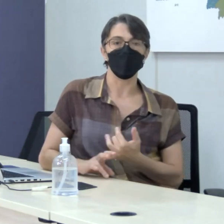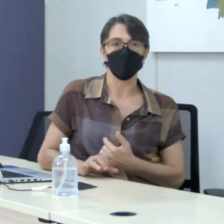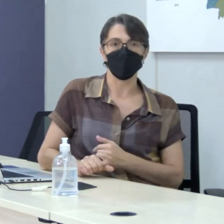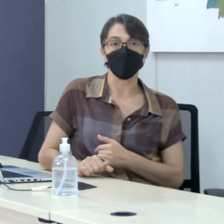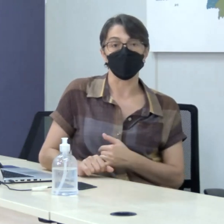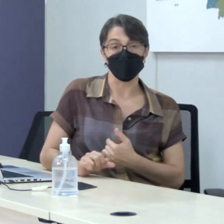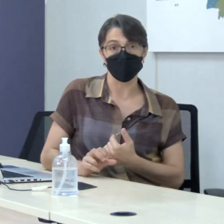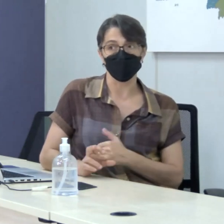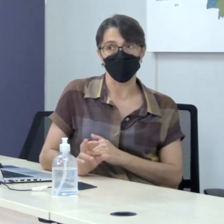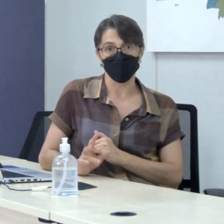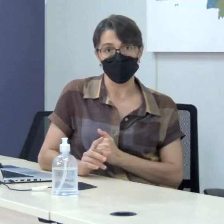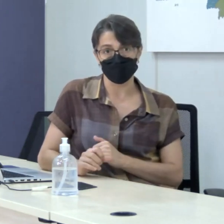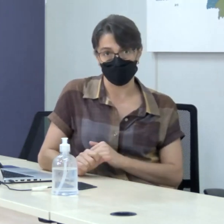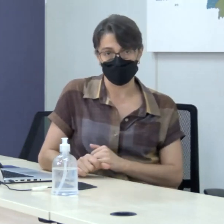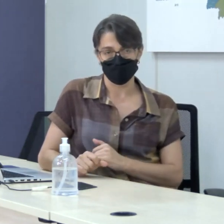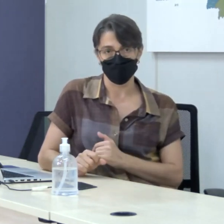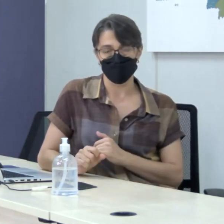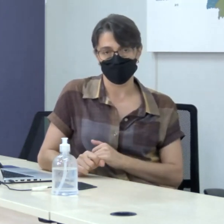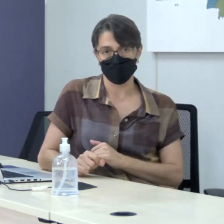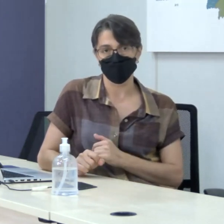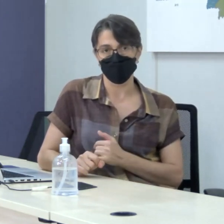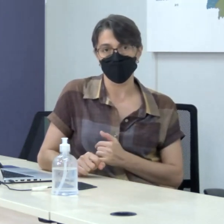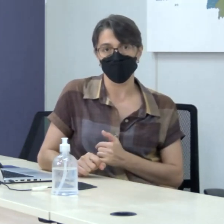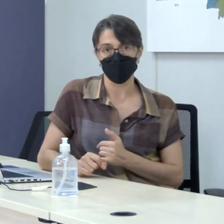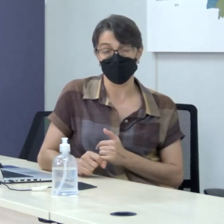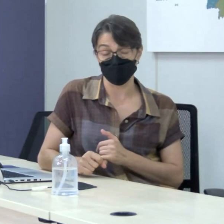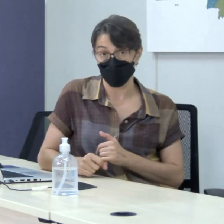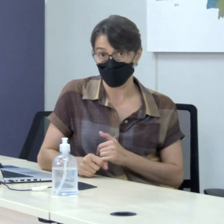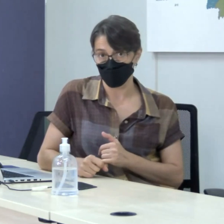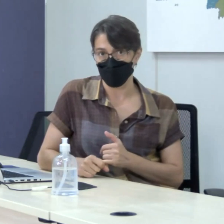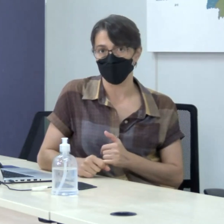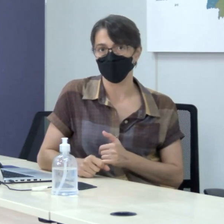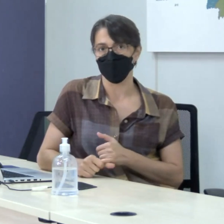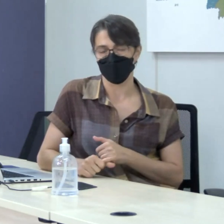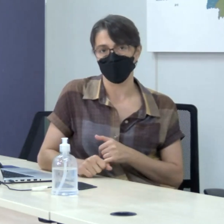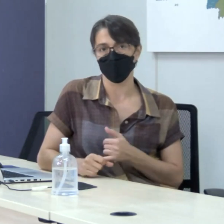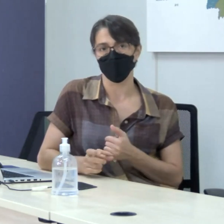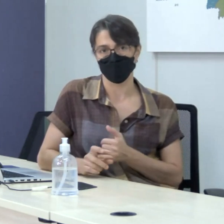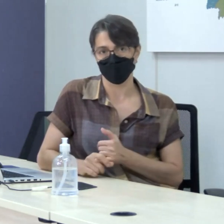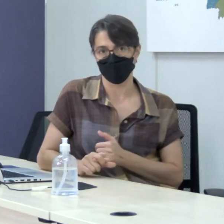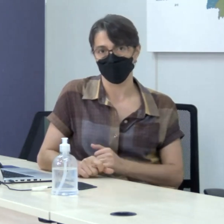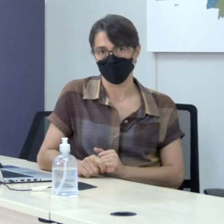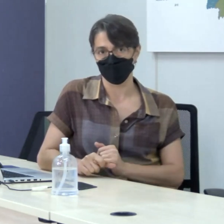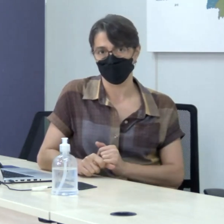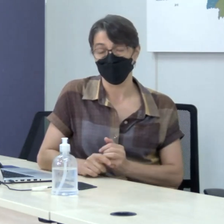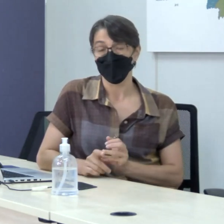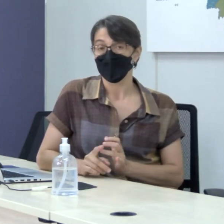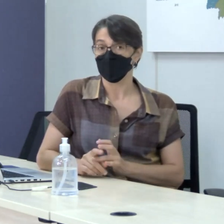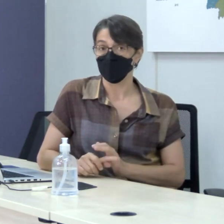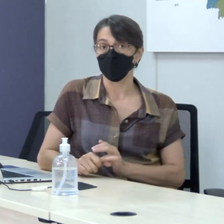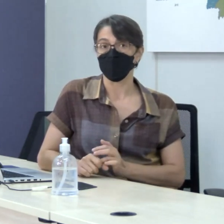tá primeira coisa tem que tentar convencer o parceiro e texto registrado em prontuário apontar o